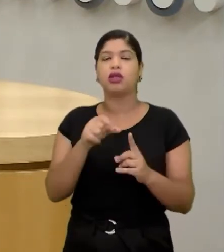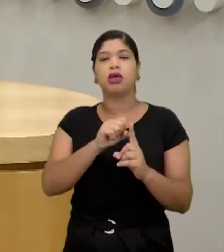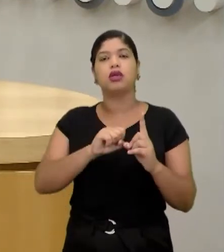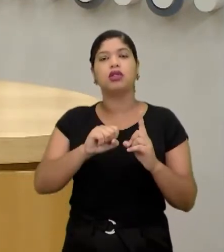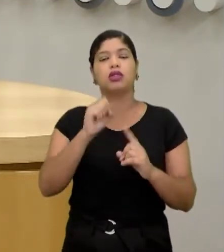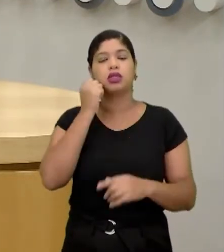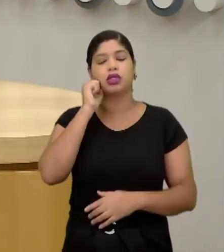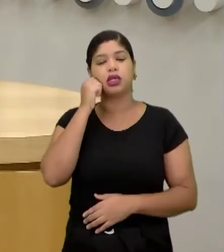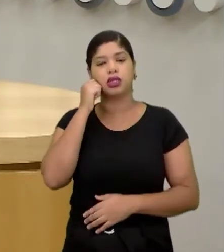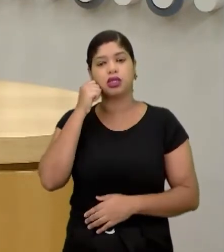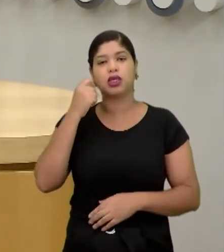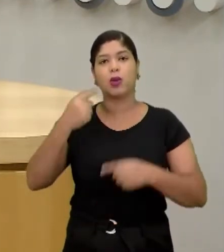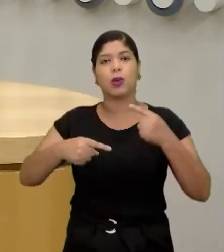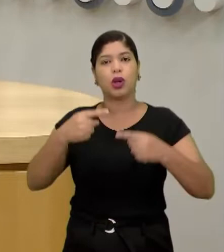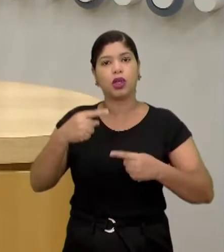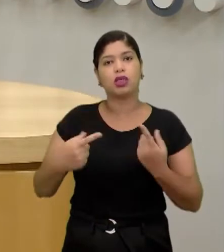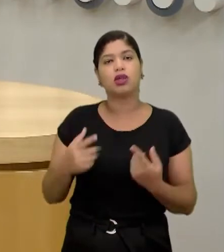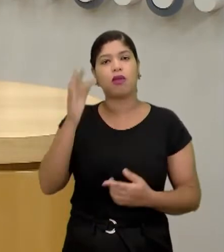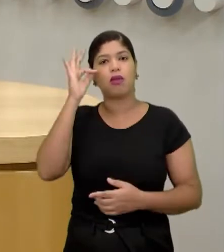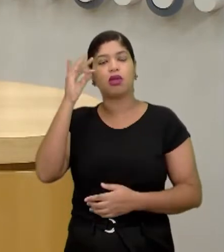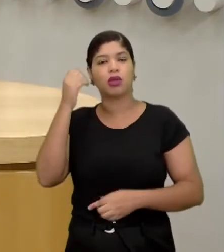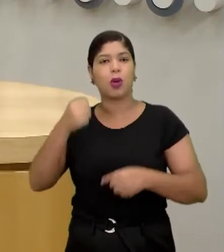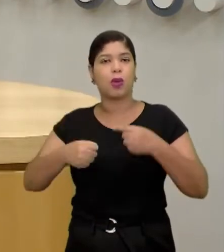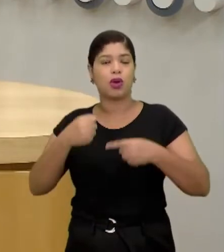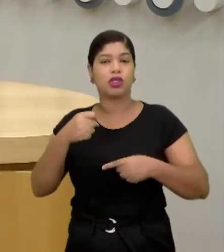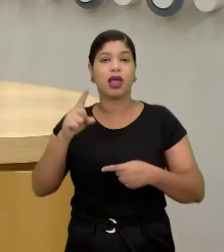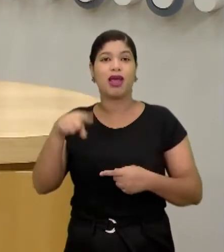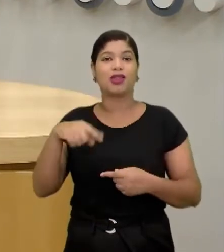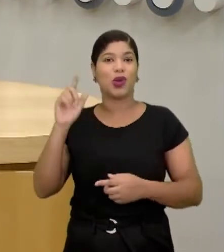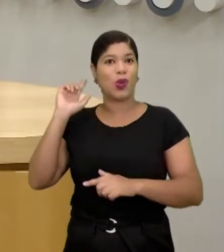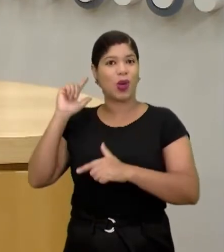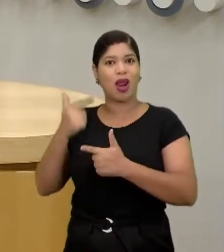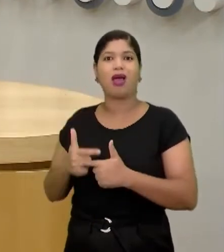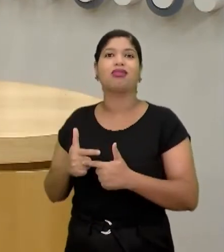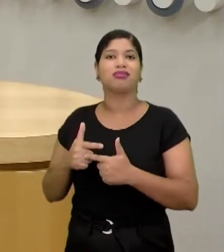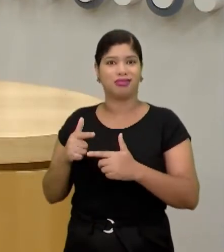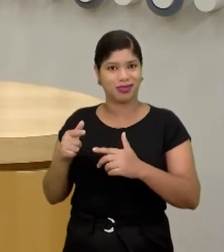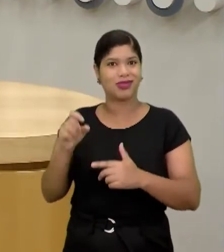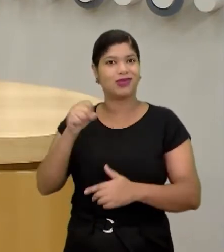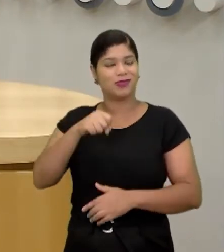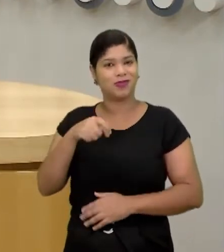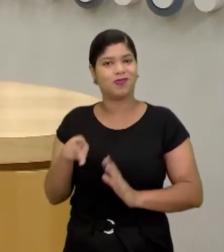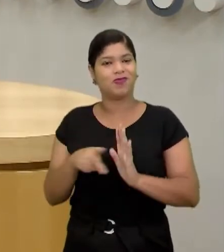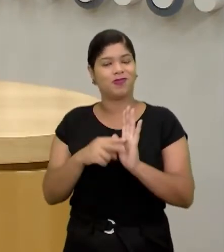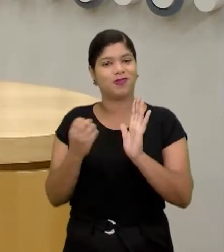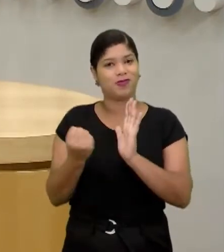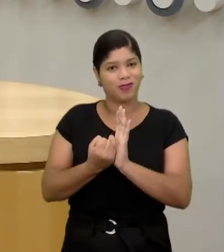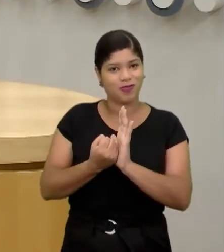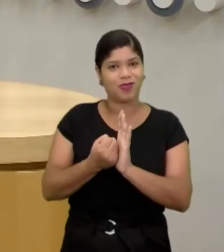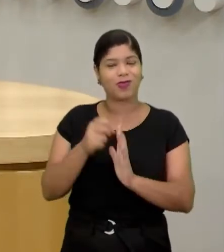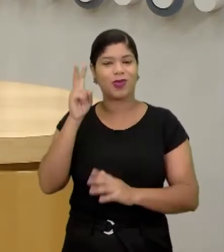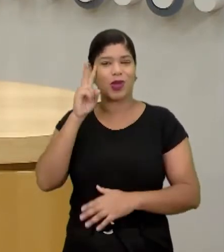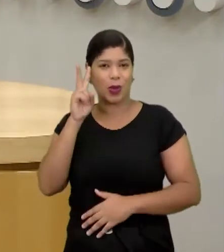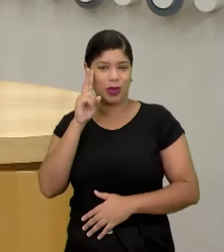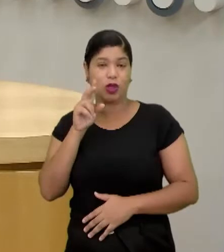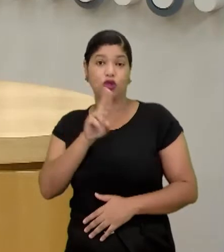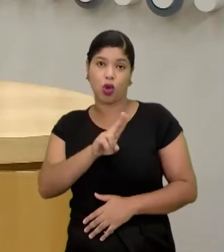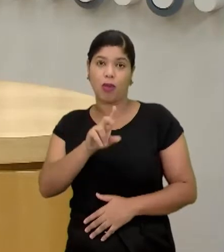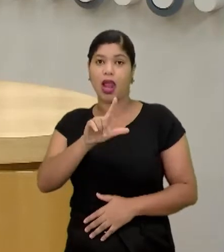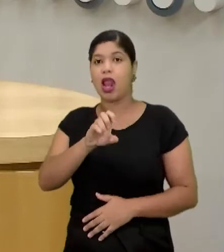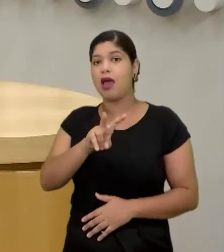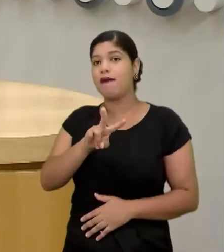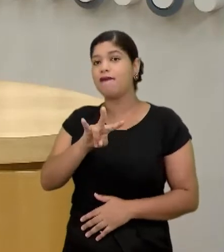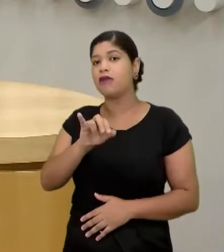na filosofia política enfim é um clássico né na história é e nessa obra Leviatã